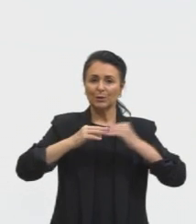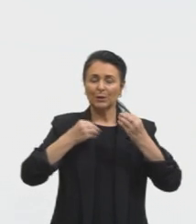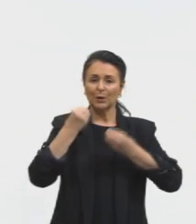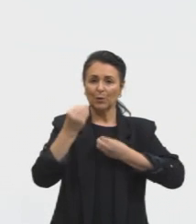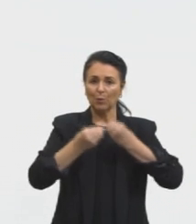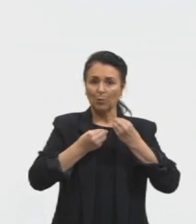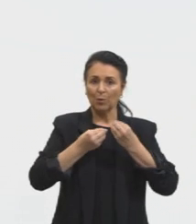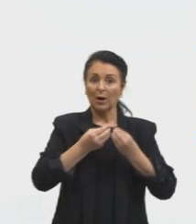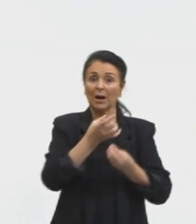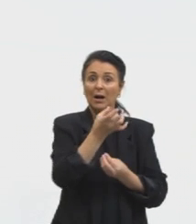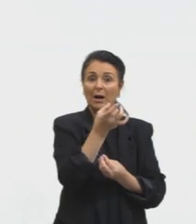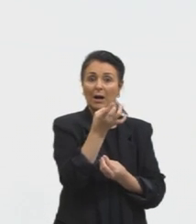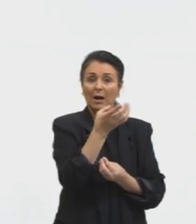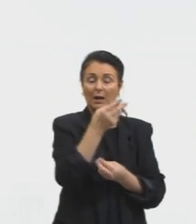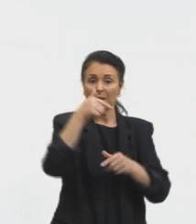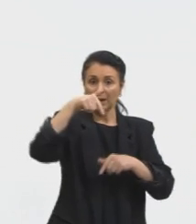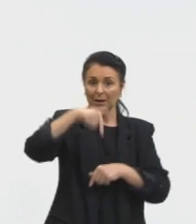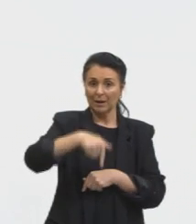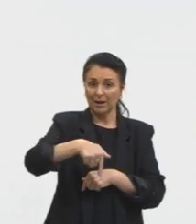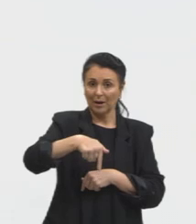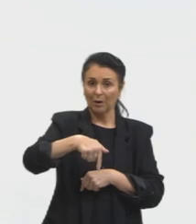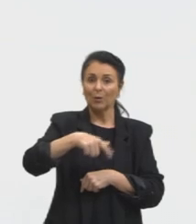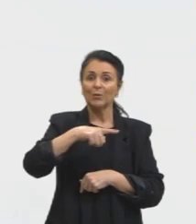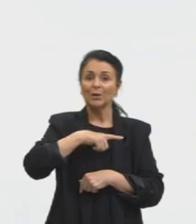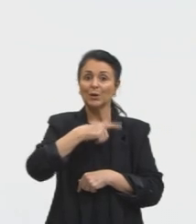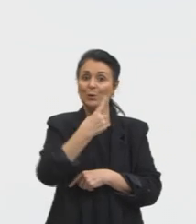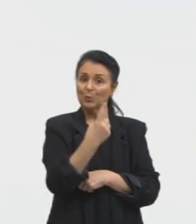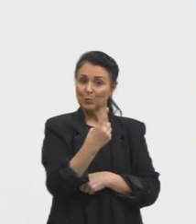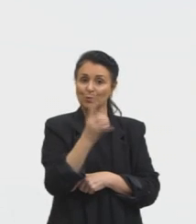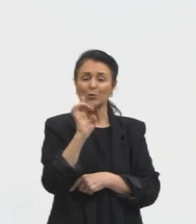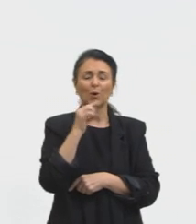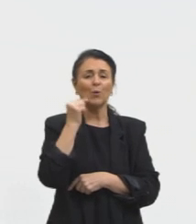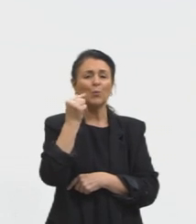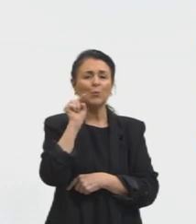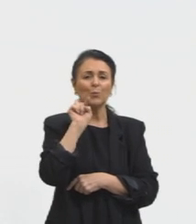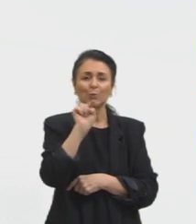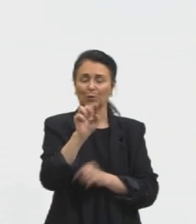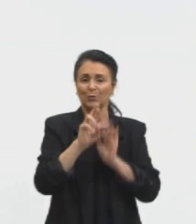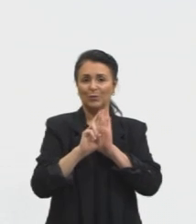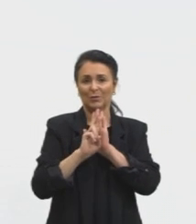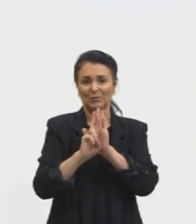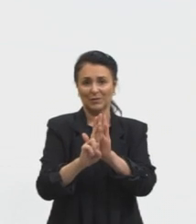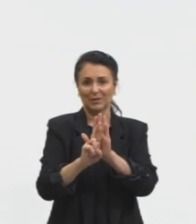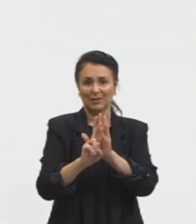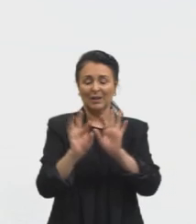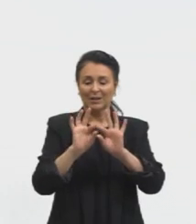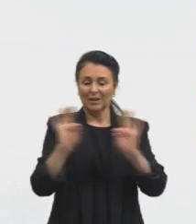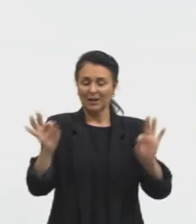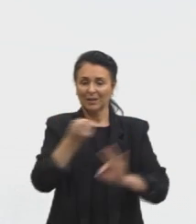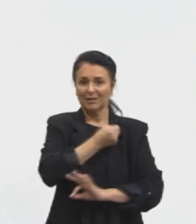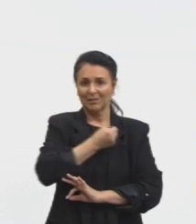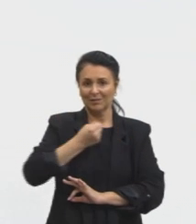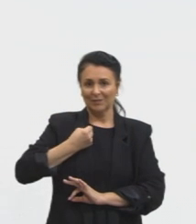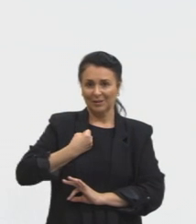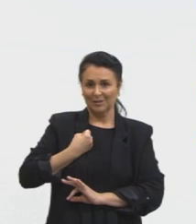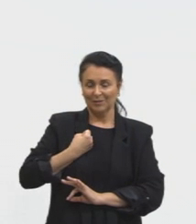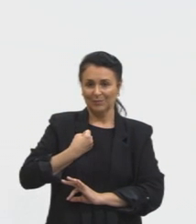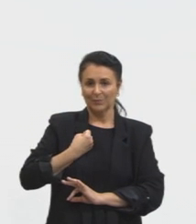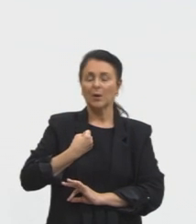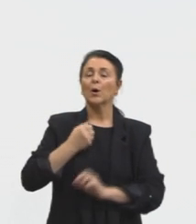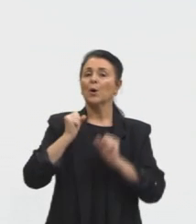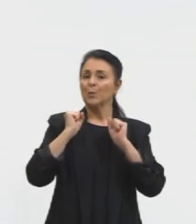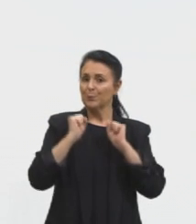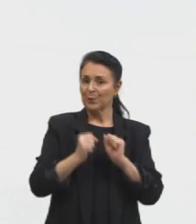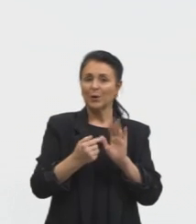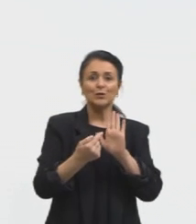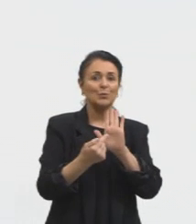para cada número real existe um e apenas um ponto Representando na reta numérica é